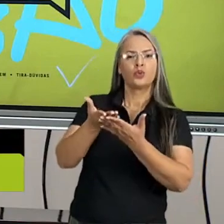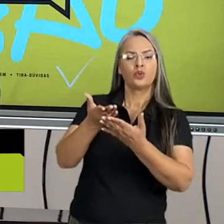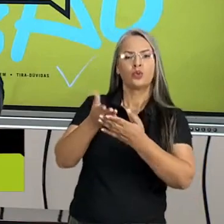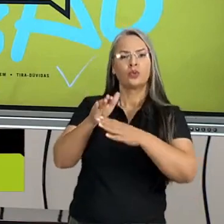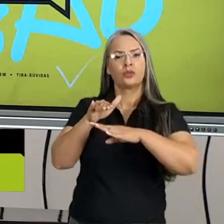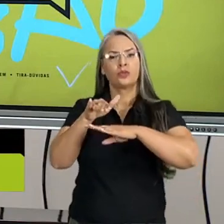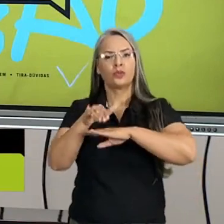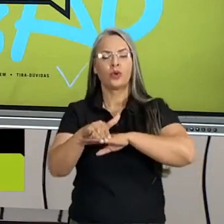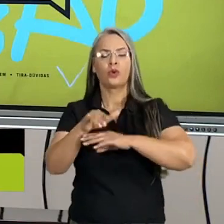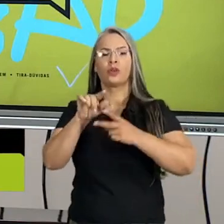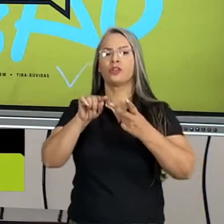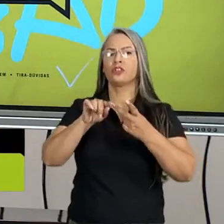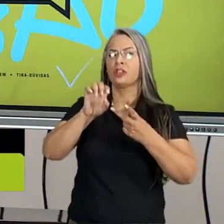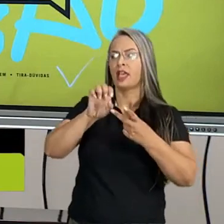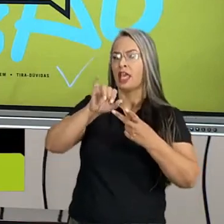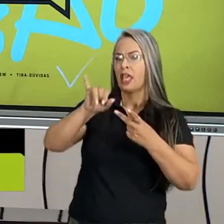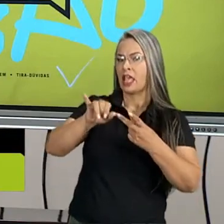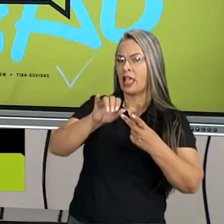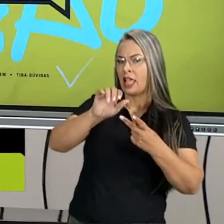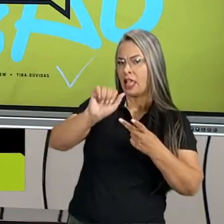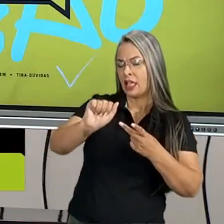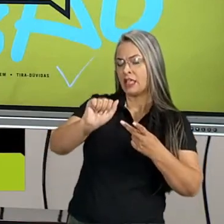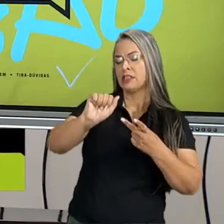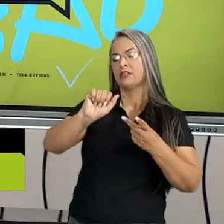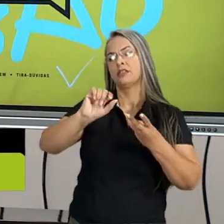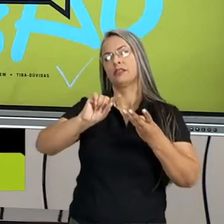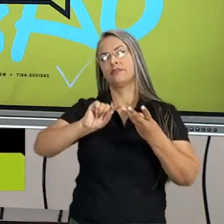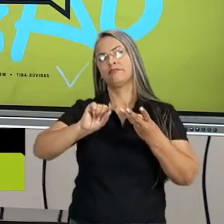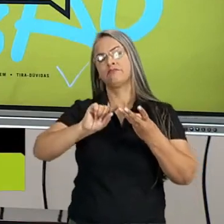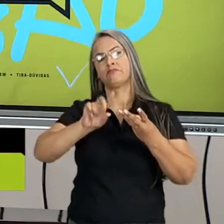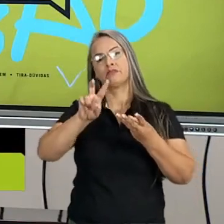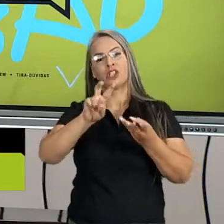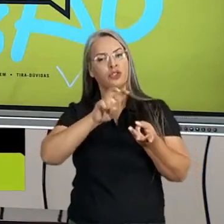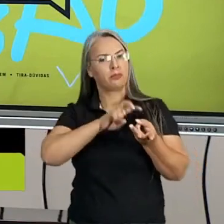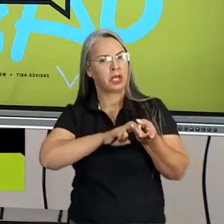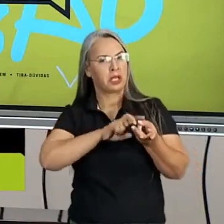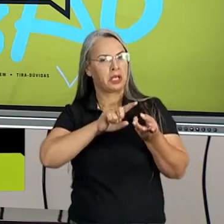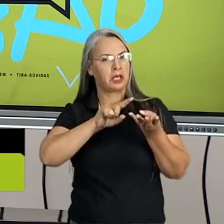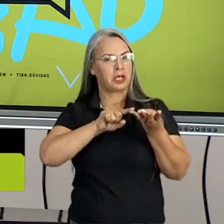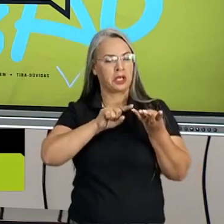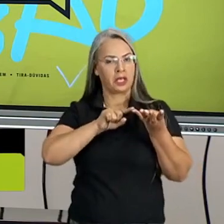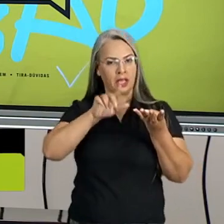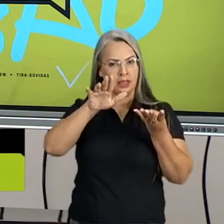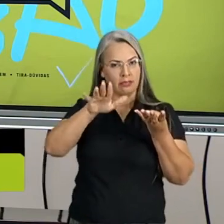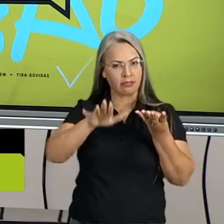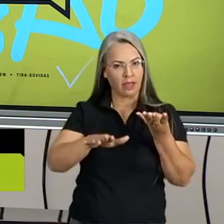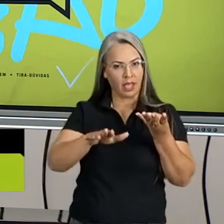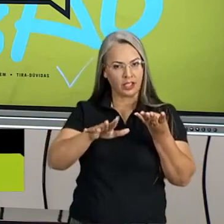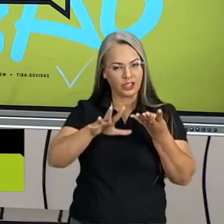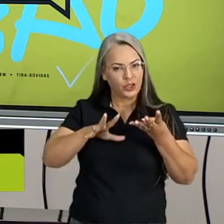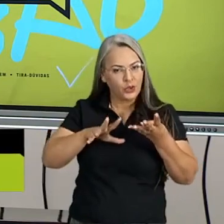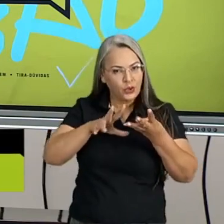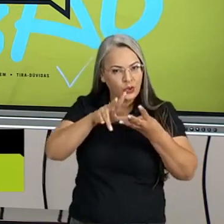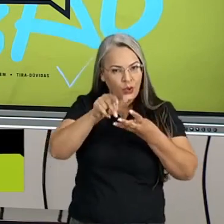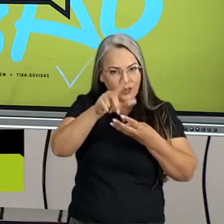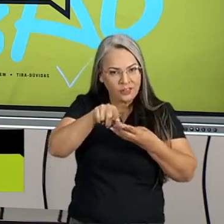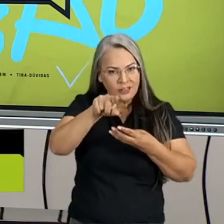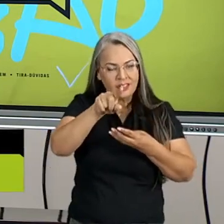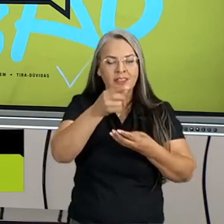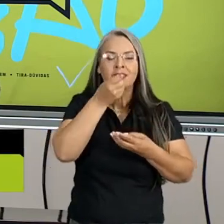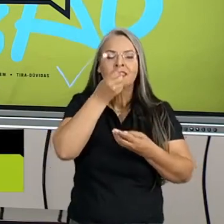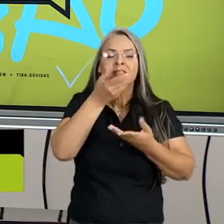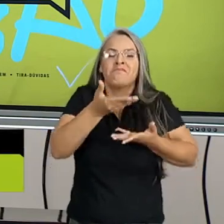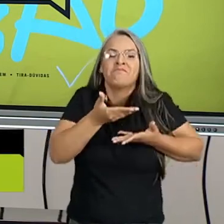Jovens e Adultos você que é do diurno você que estuda à tarde todos vocês são muito bem-vindos aqui